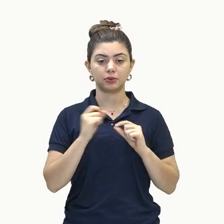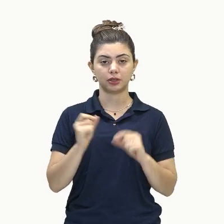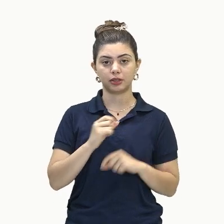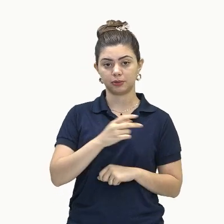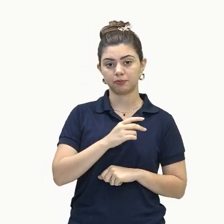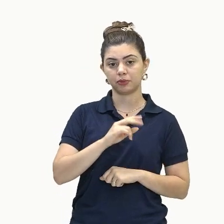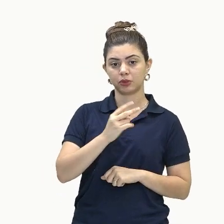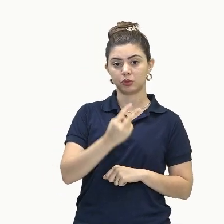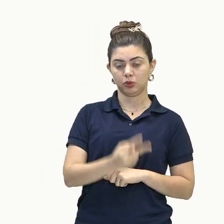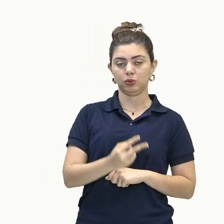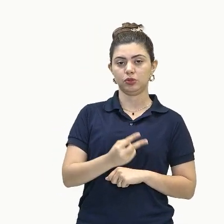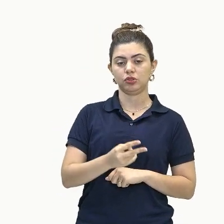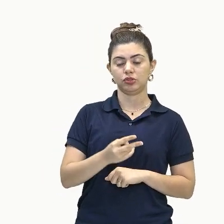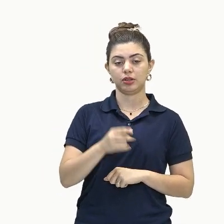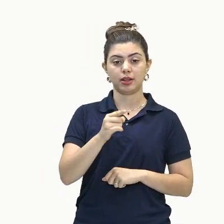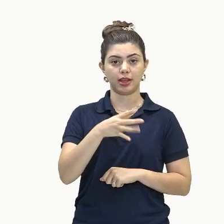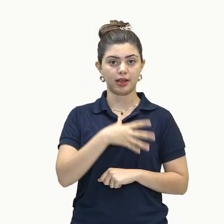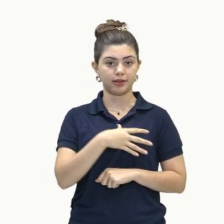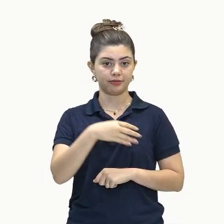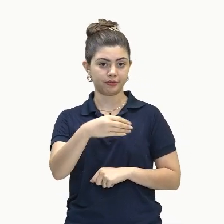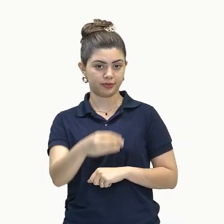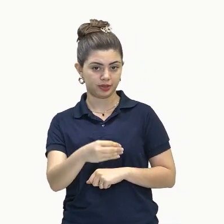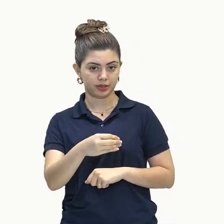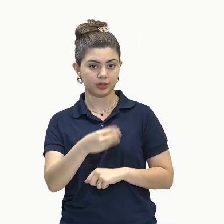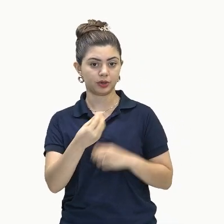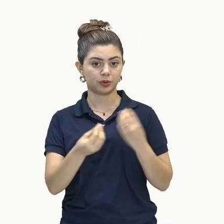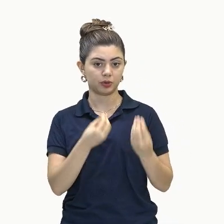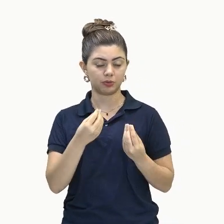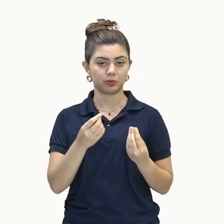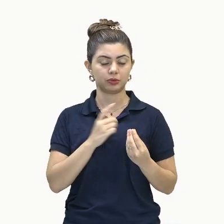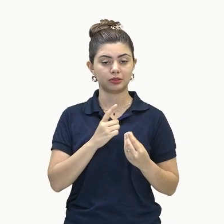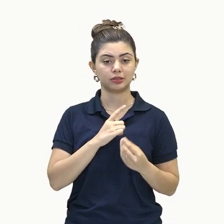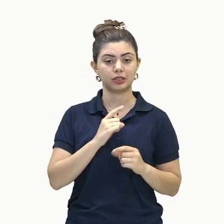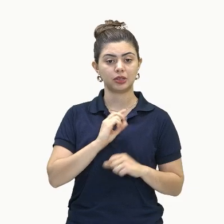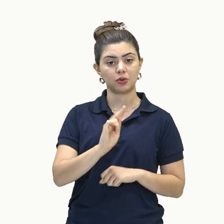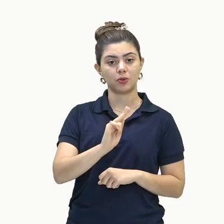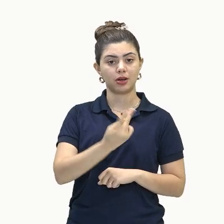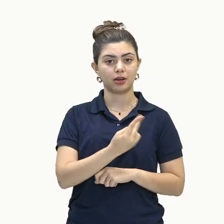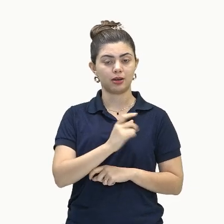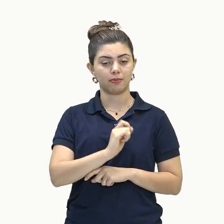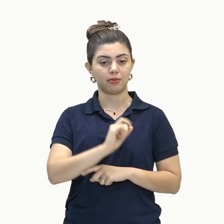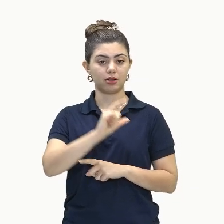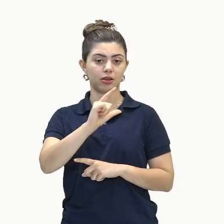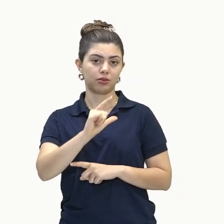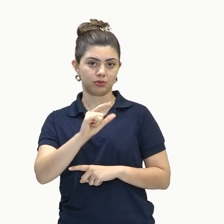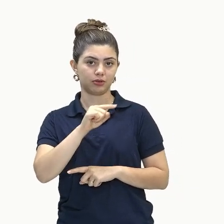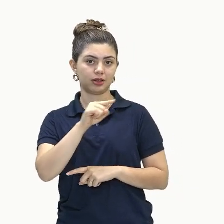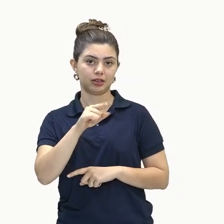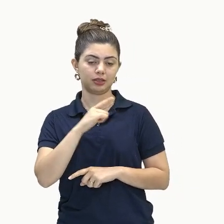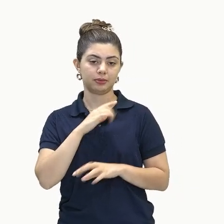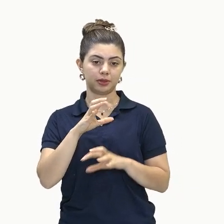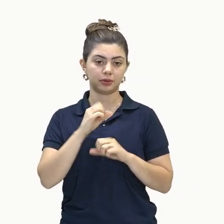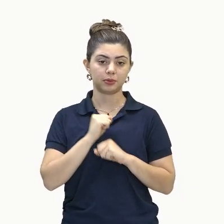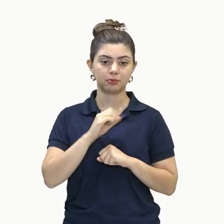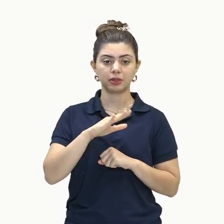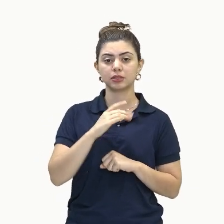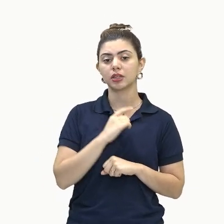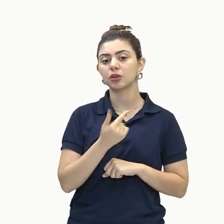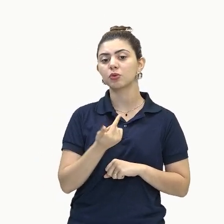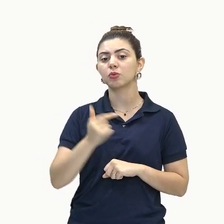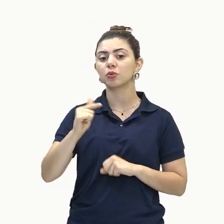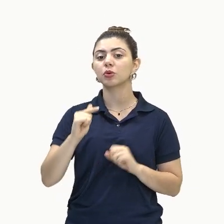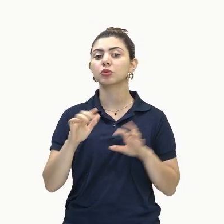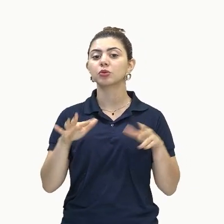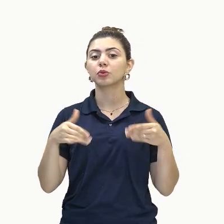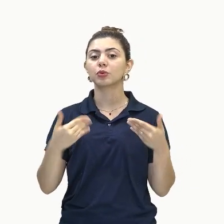Essa filha também deste casal, ela tem o gene dominante porque ela carrega aí, ela é afetada. E o outro gene dela, qual é?